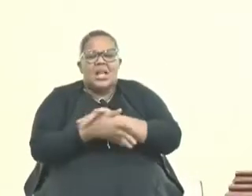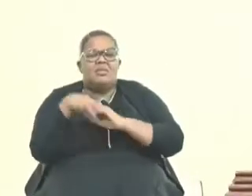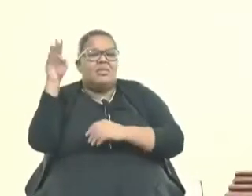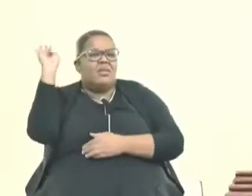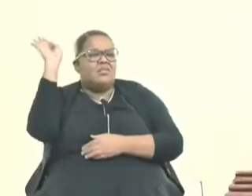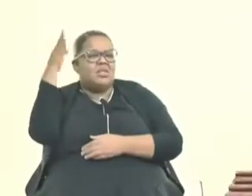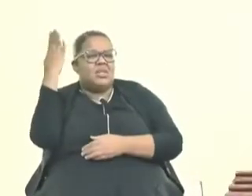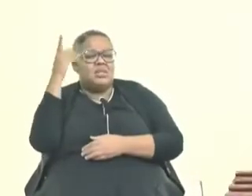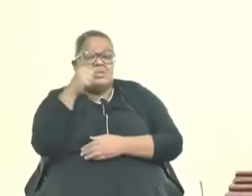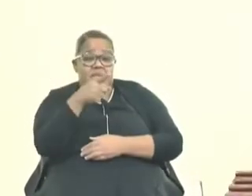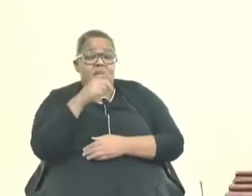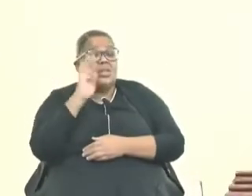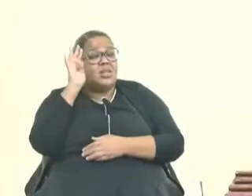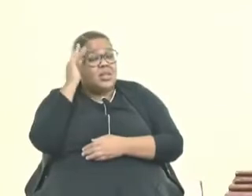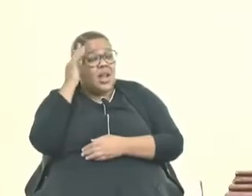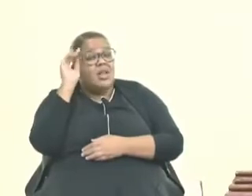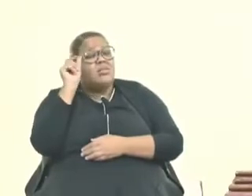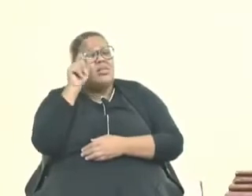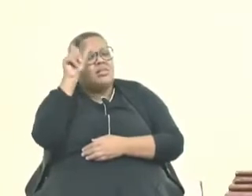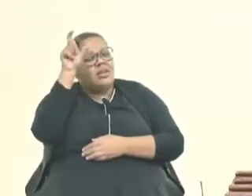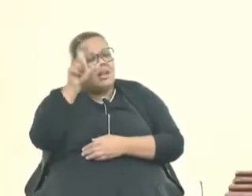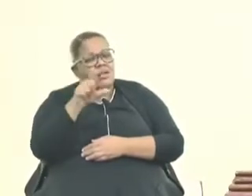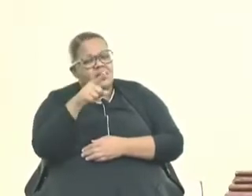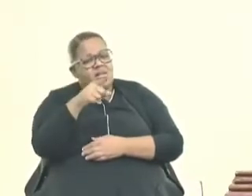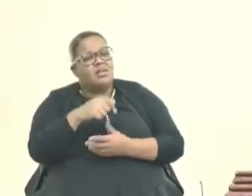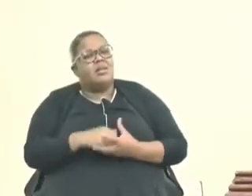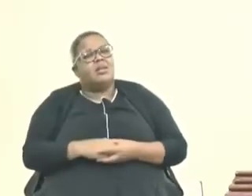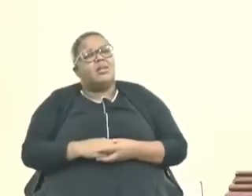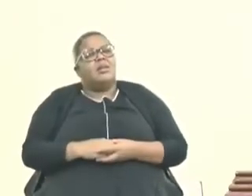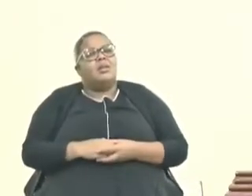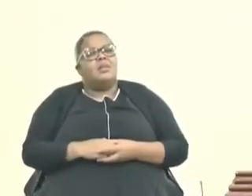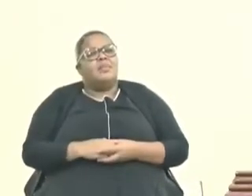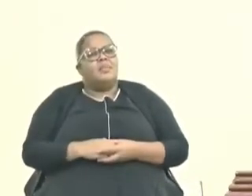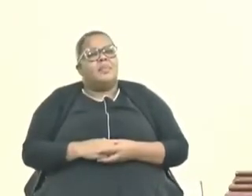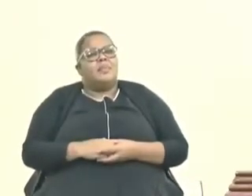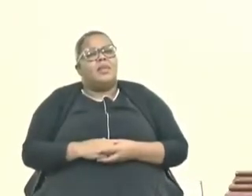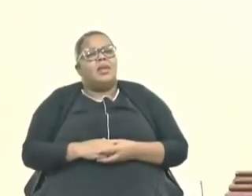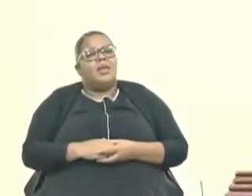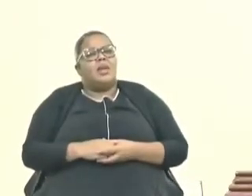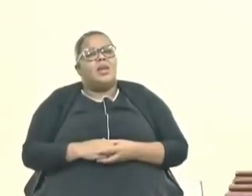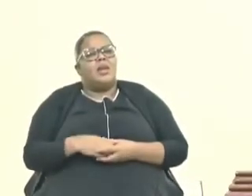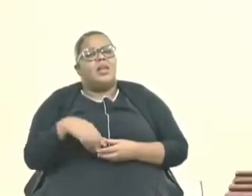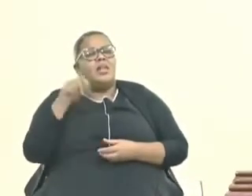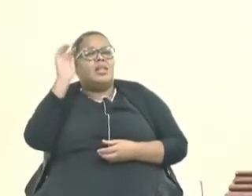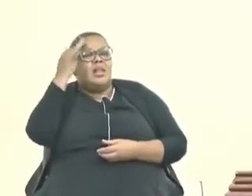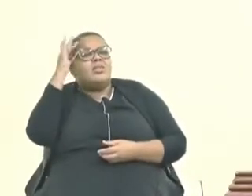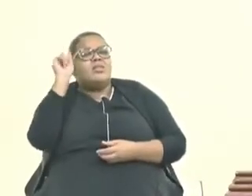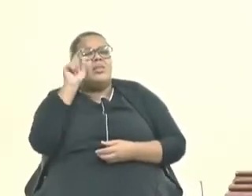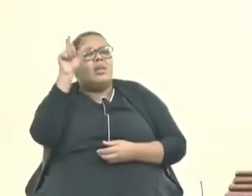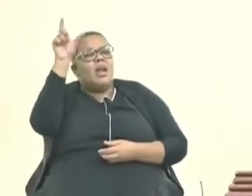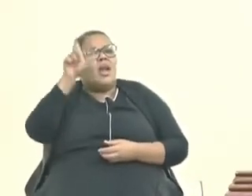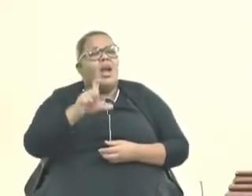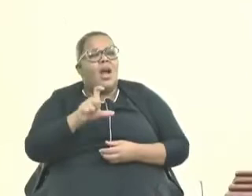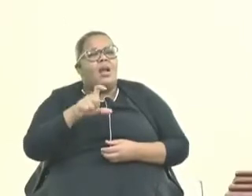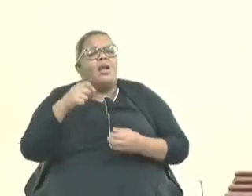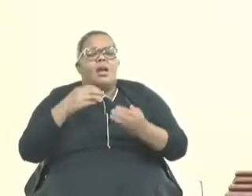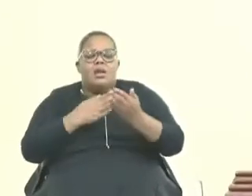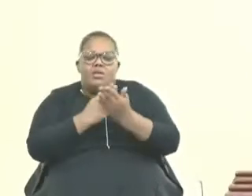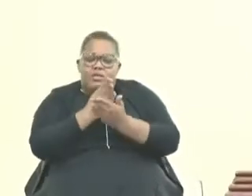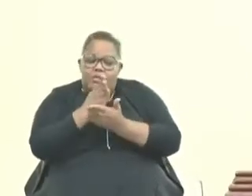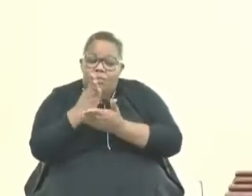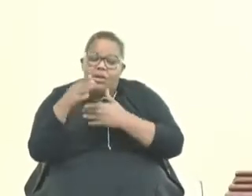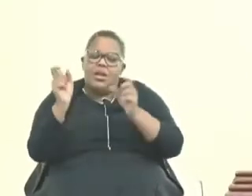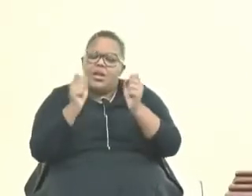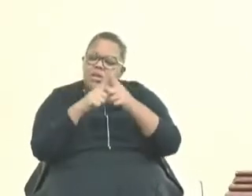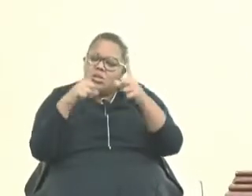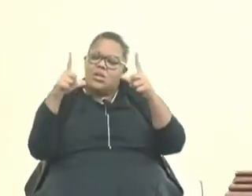você sabe que você era e ele sabia que ele era mas ele foi dando corda